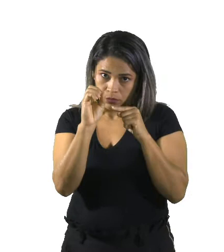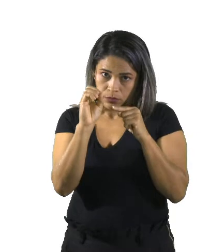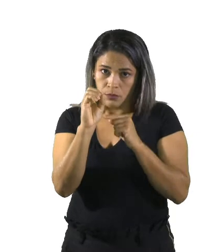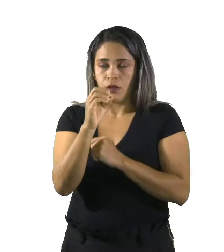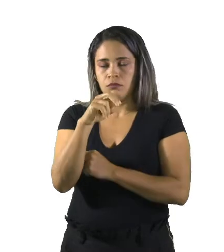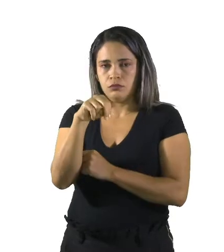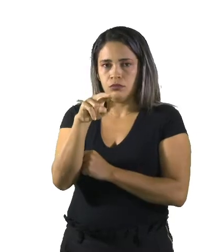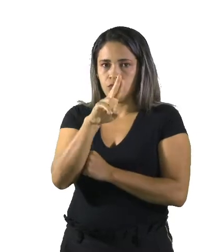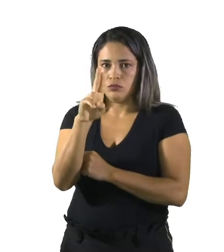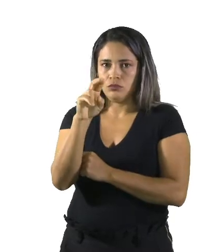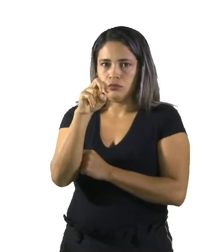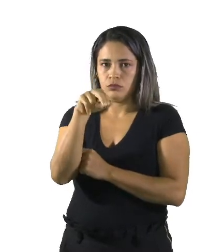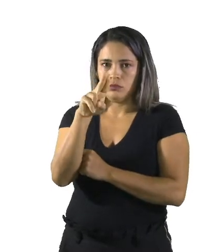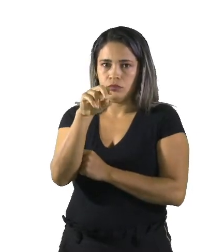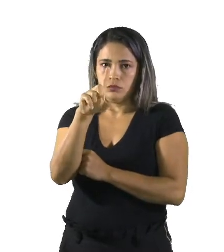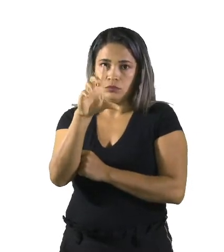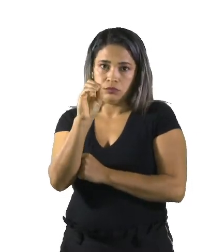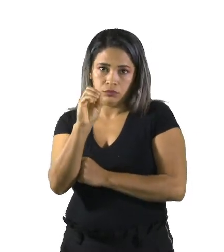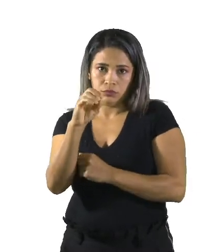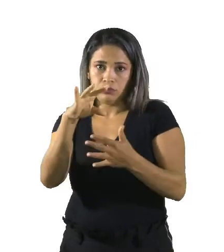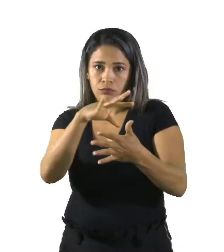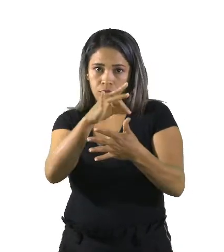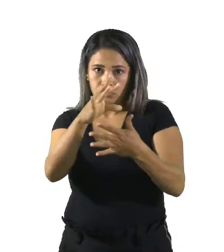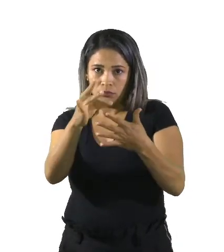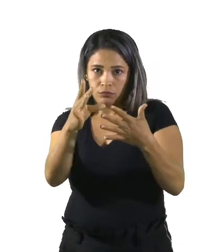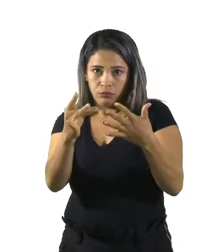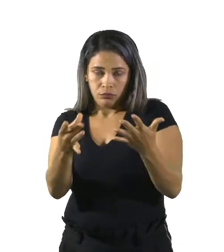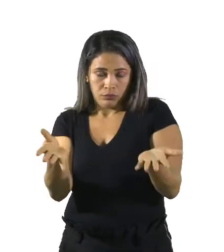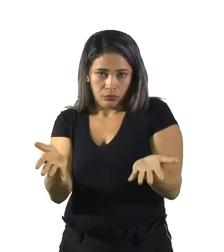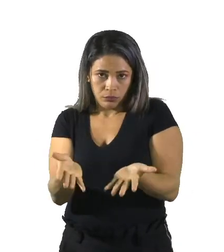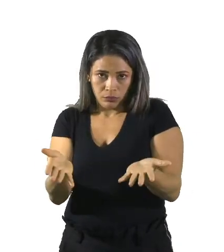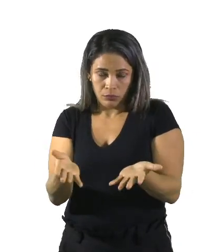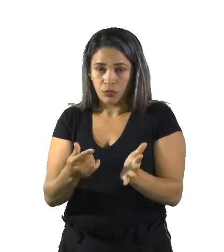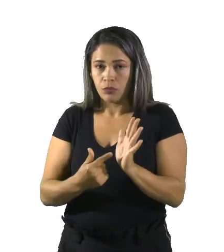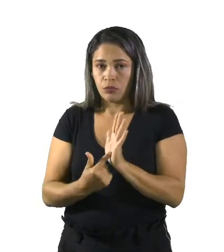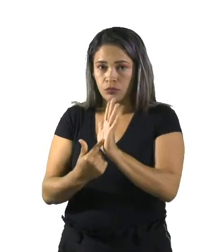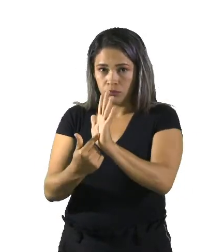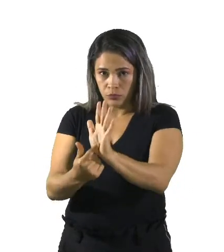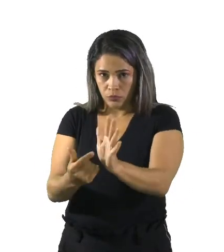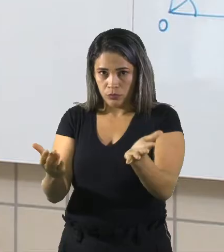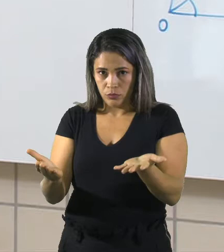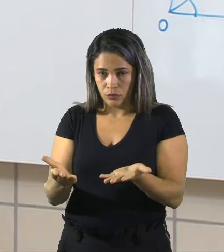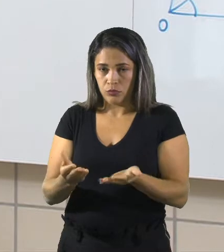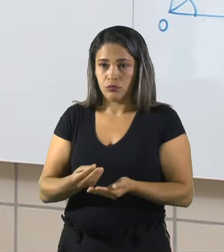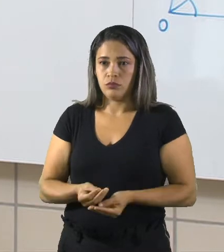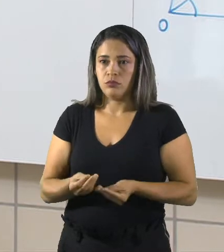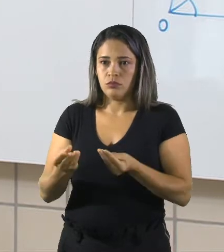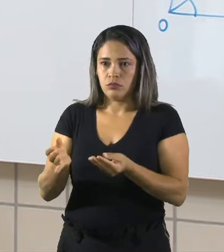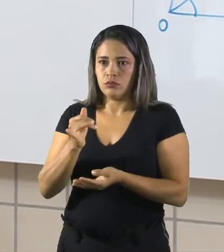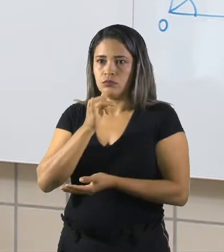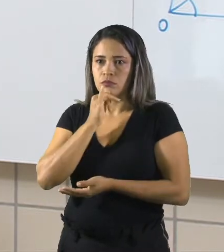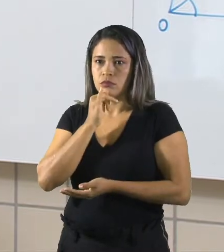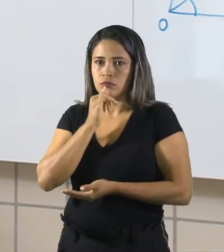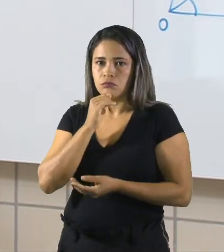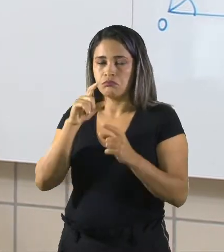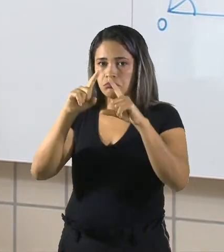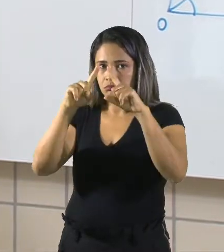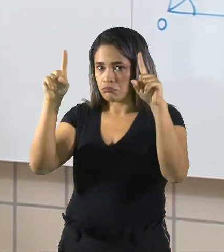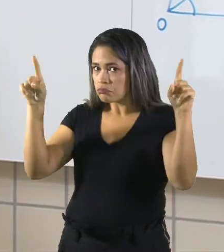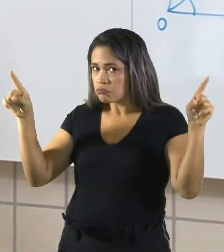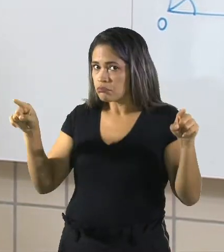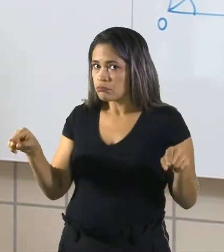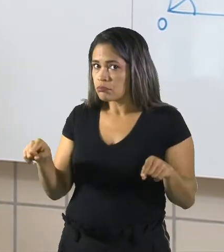de ângulos e suas classificações que nós temos para hoje. Eu trouxe aqui alguns exemplos no quadro para